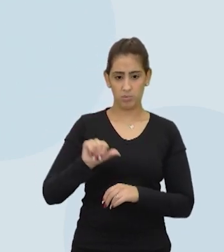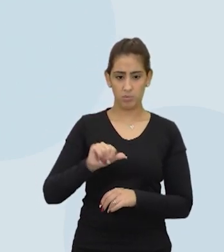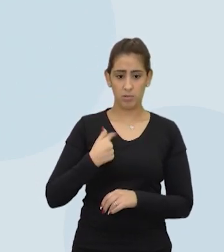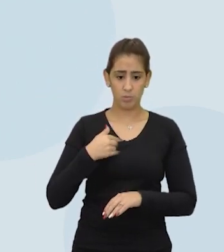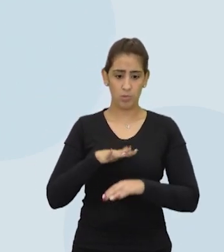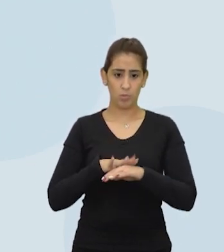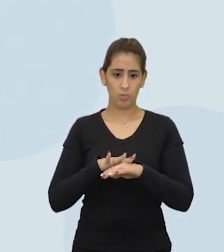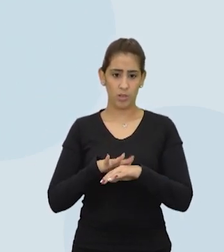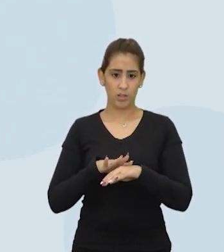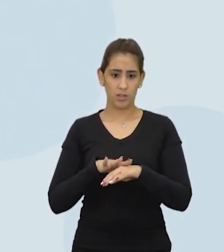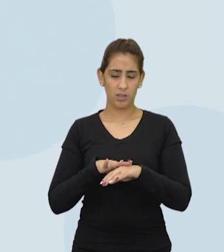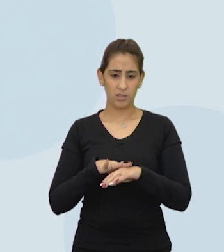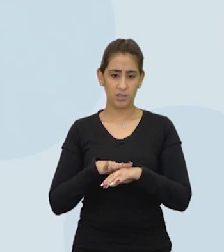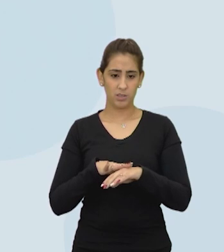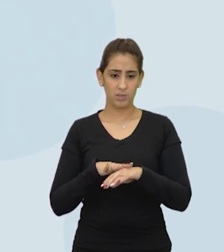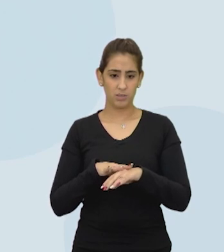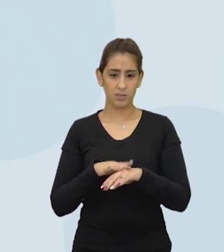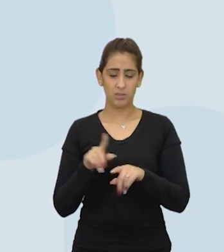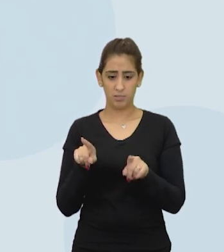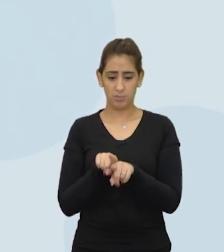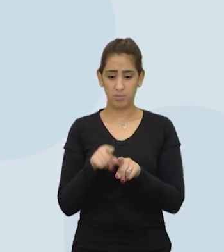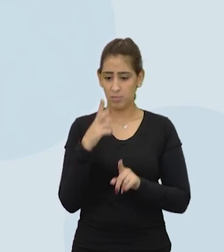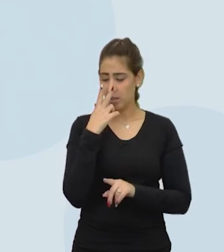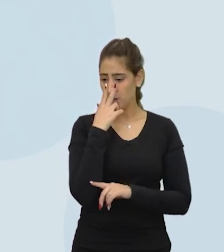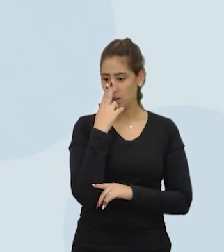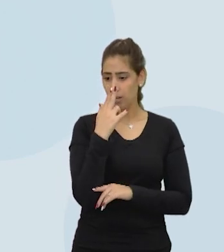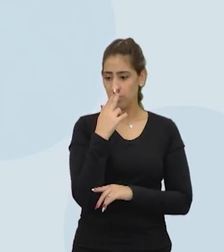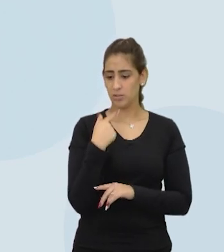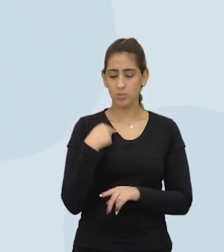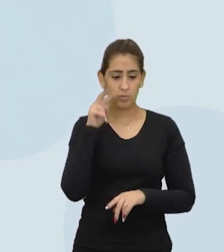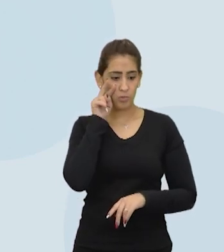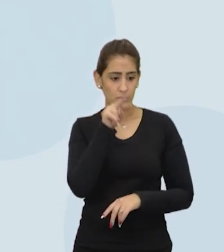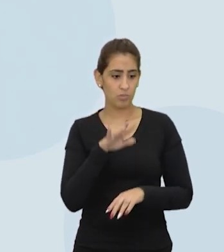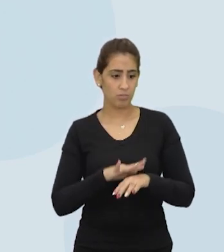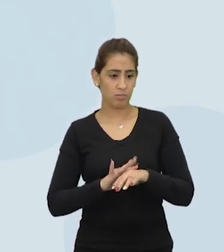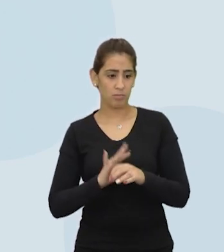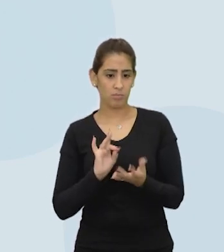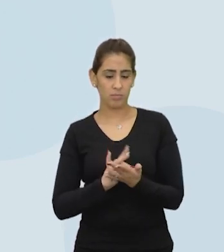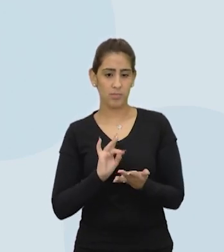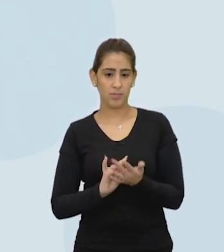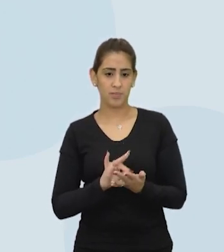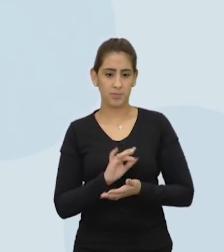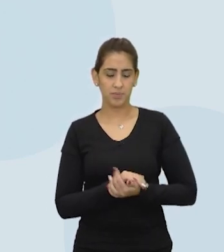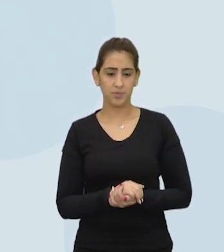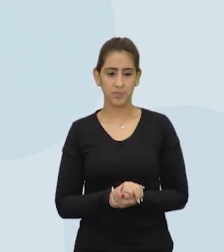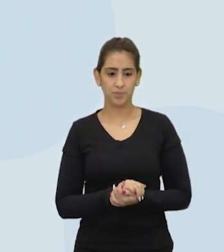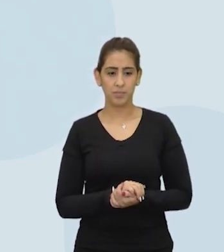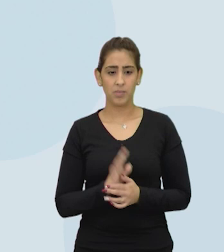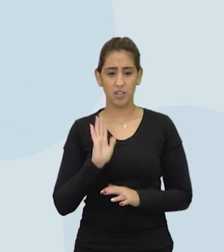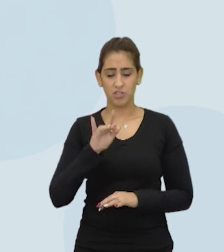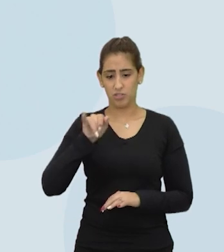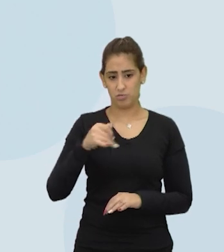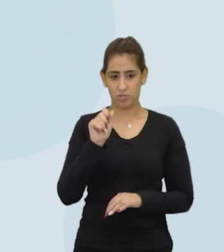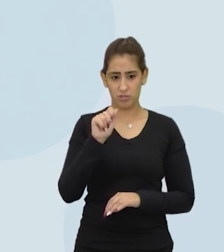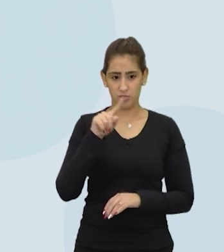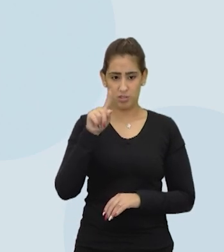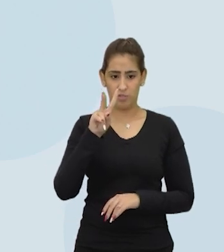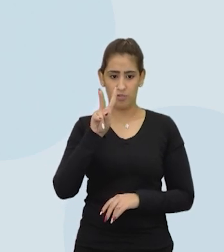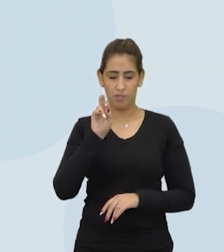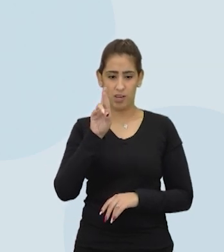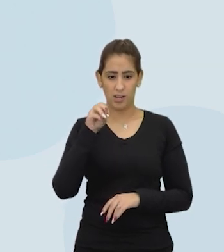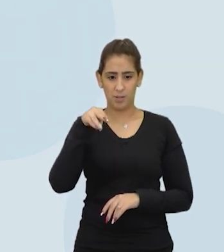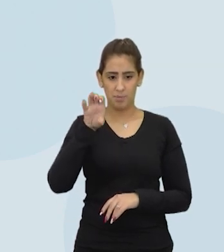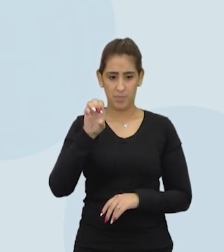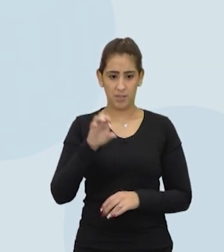doente. E acho que estou doente, e eu estou doente de verdade, ou seja, não tem nada bom aqui não. E já o verme,